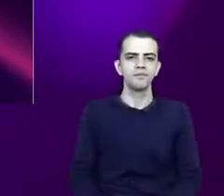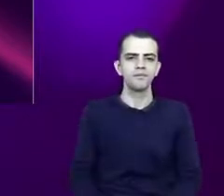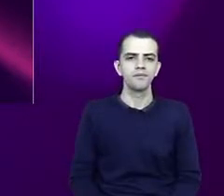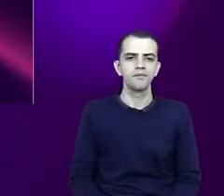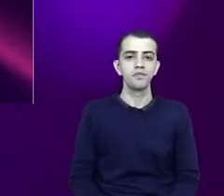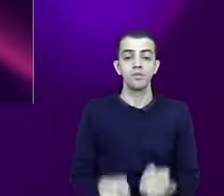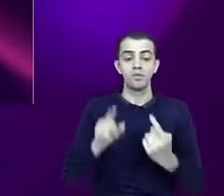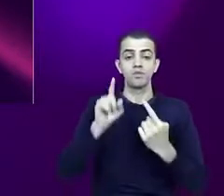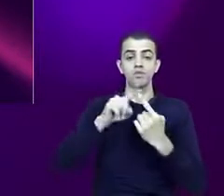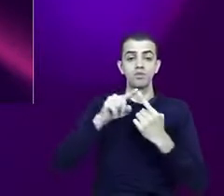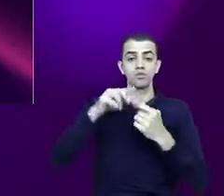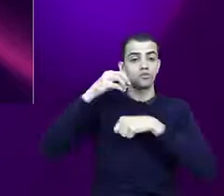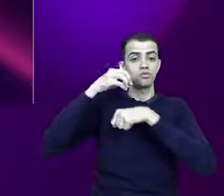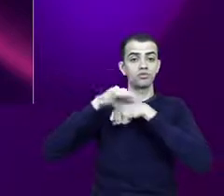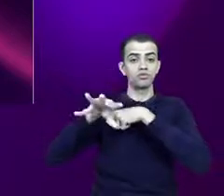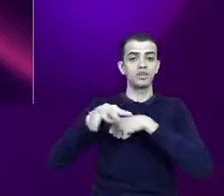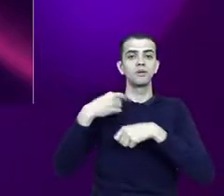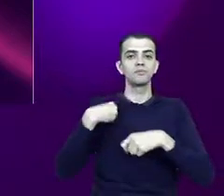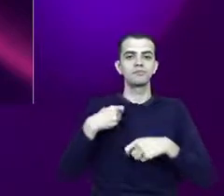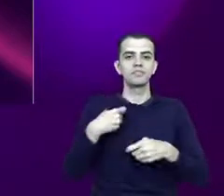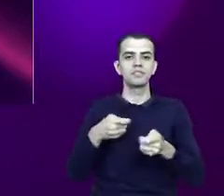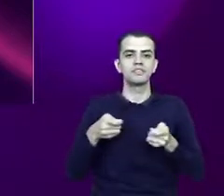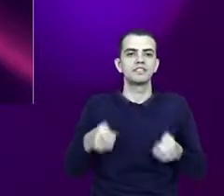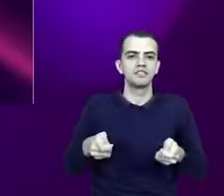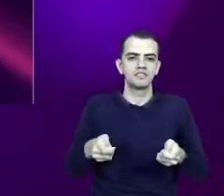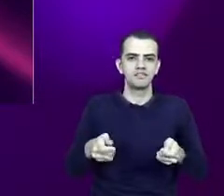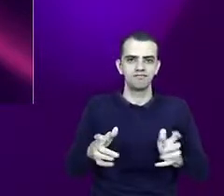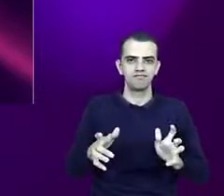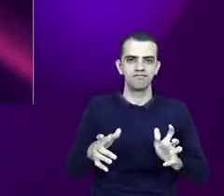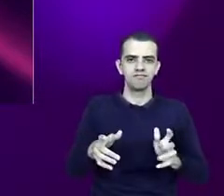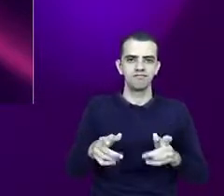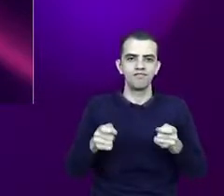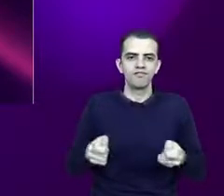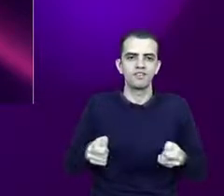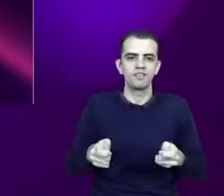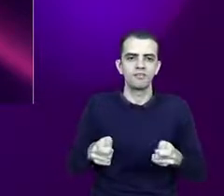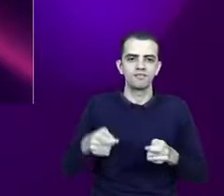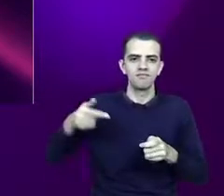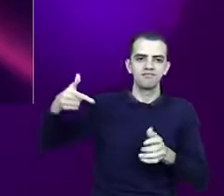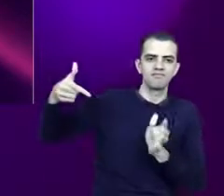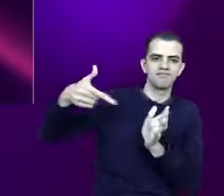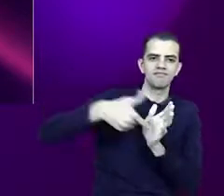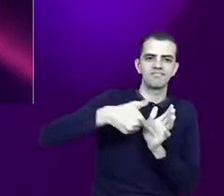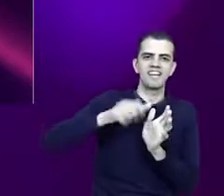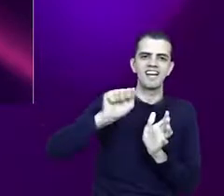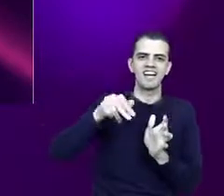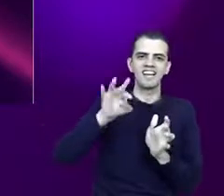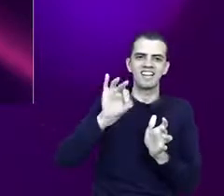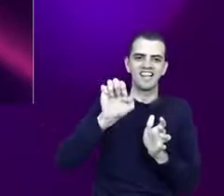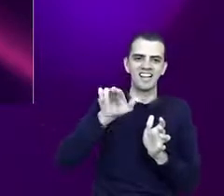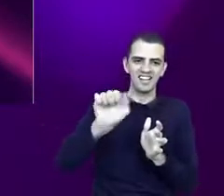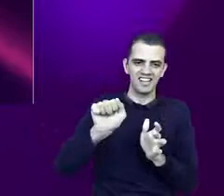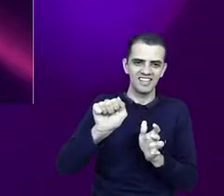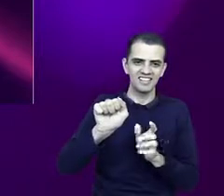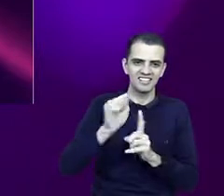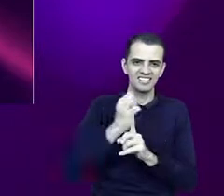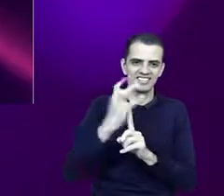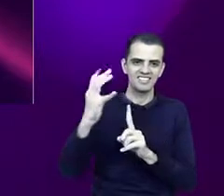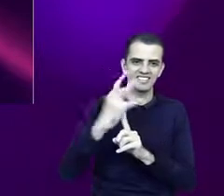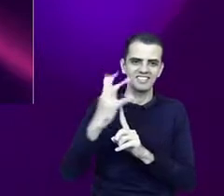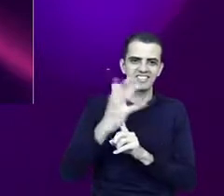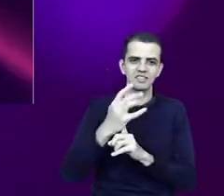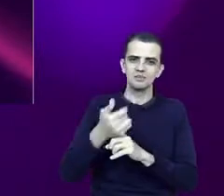é obter a estabilidade da antena. Essa antena precisa estar muito bem fixa na região